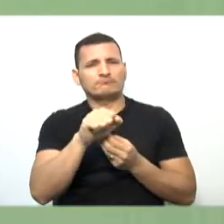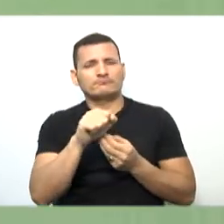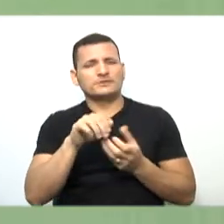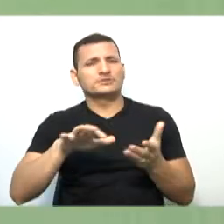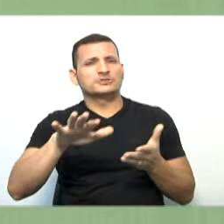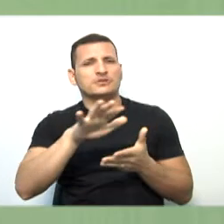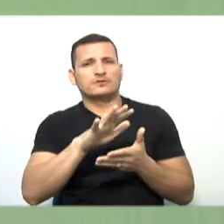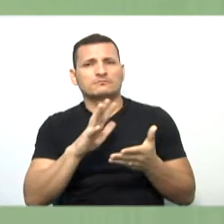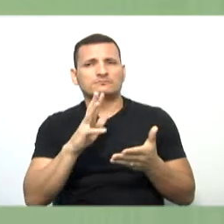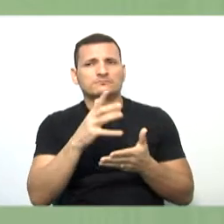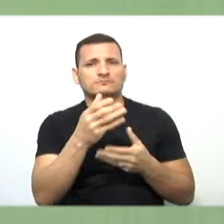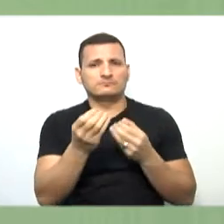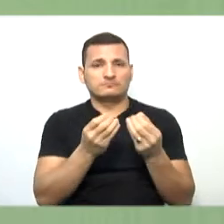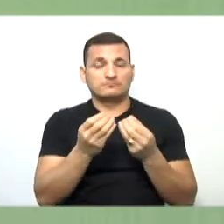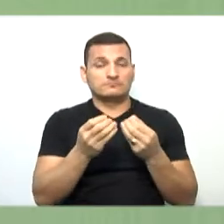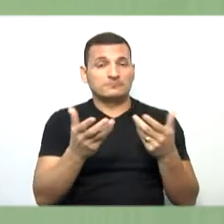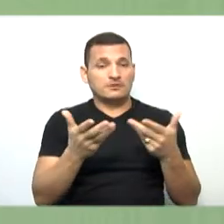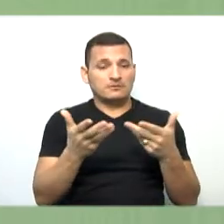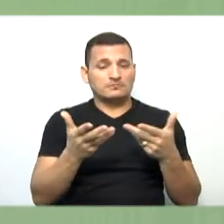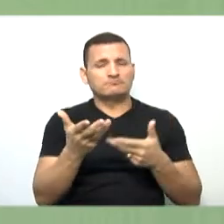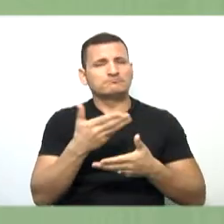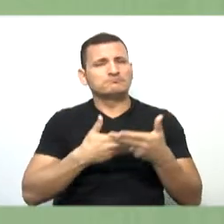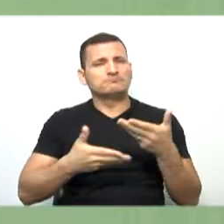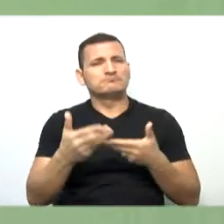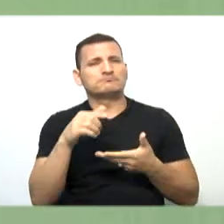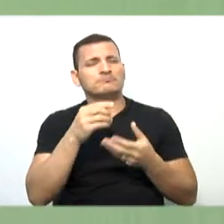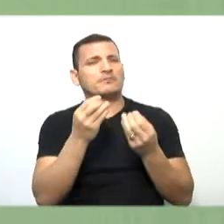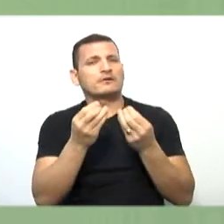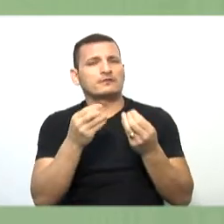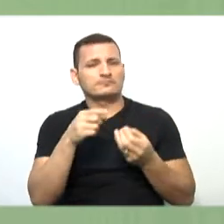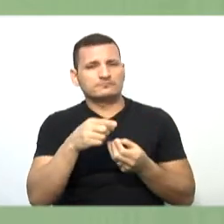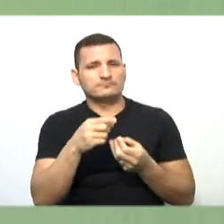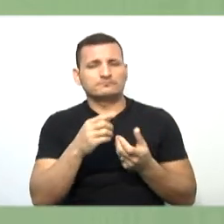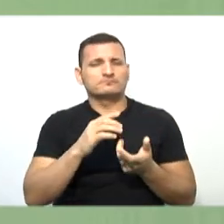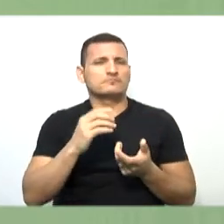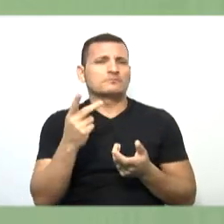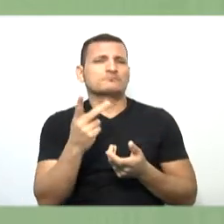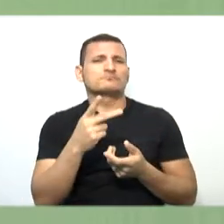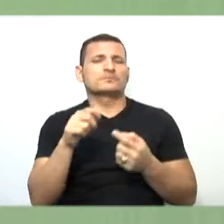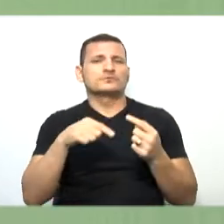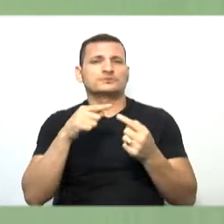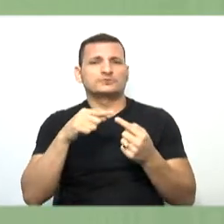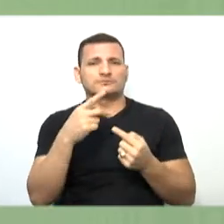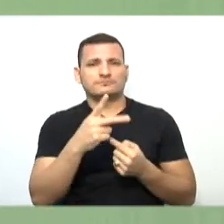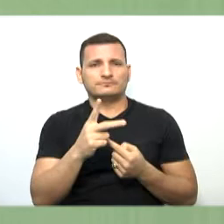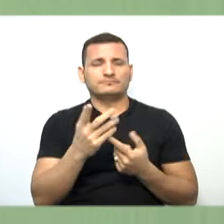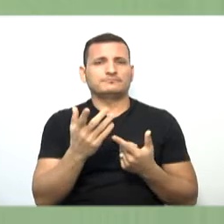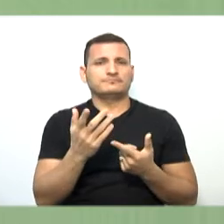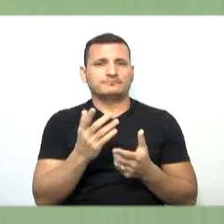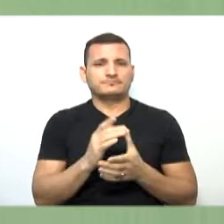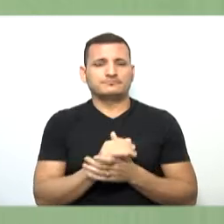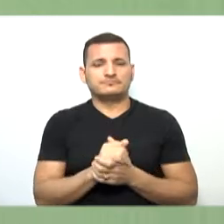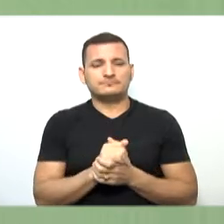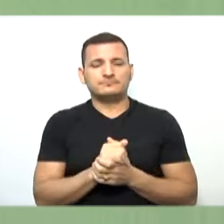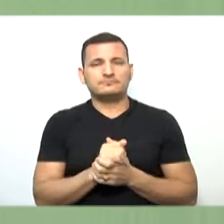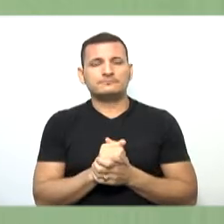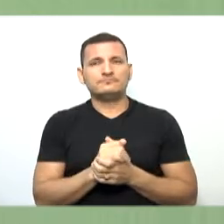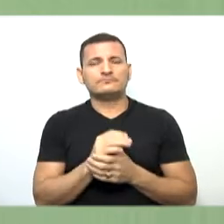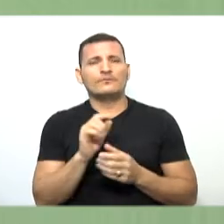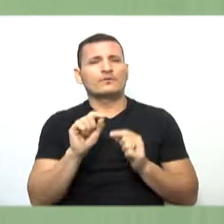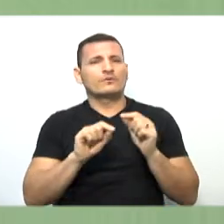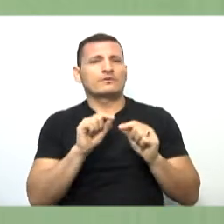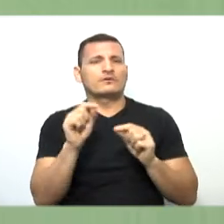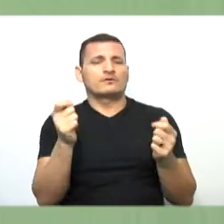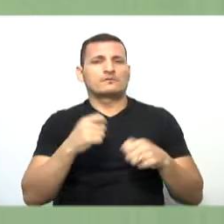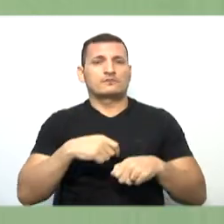JavaScript. Vamos interagir. Para que ele serve, né? Qual é a funcionalidade geral? Qual é o objetivo geral? O que dá